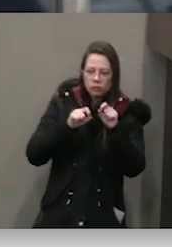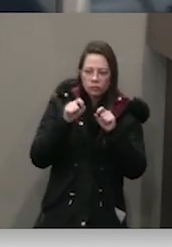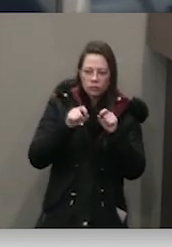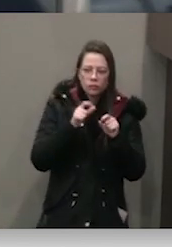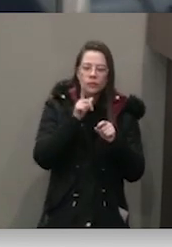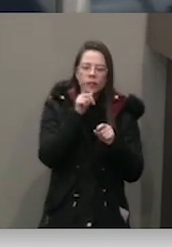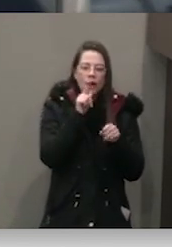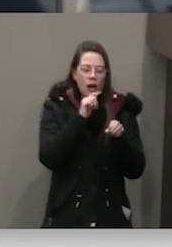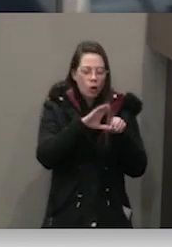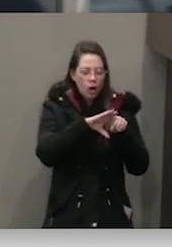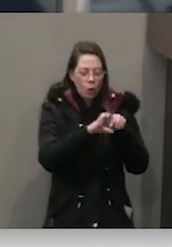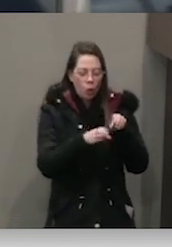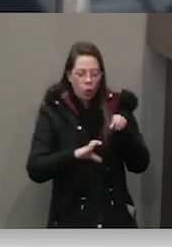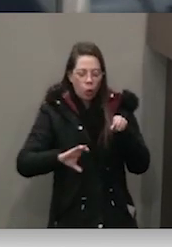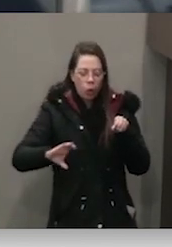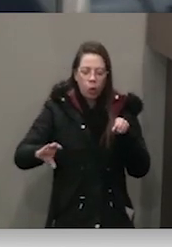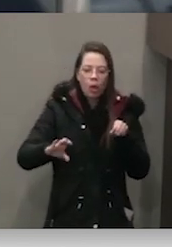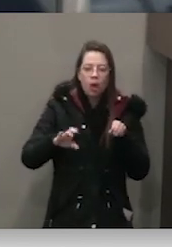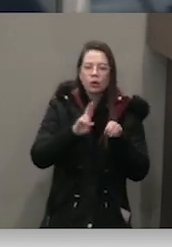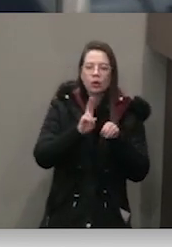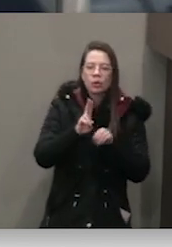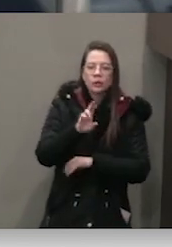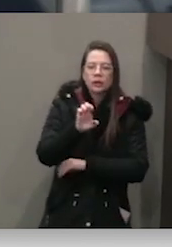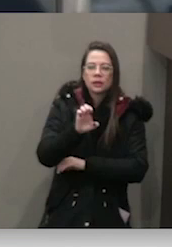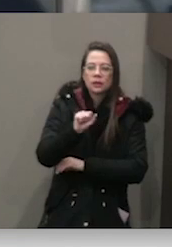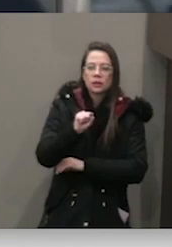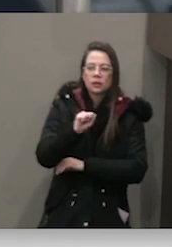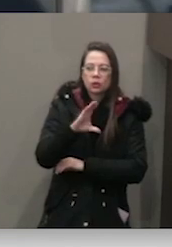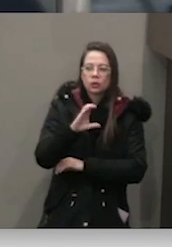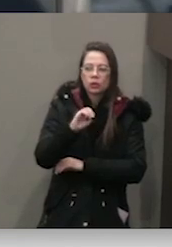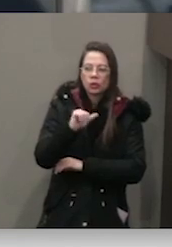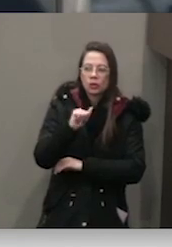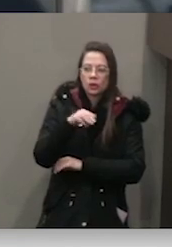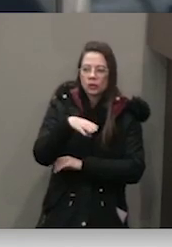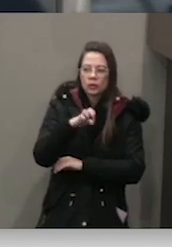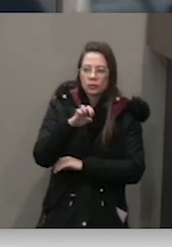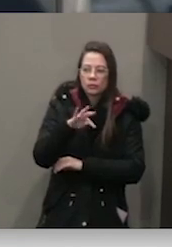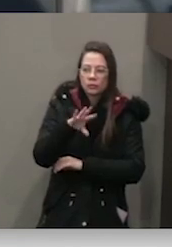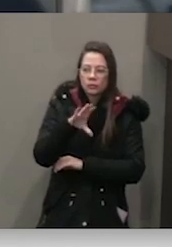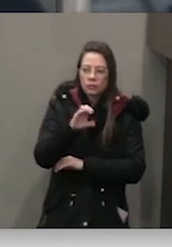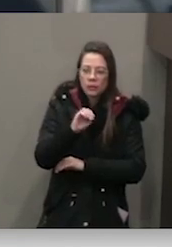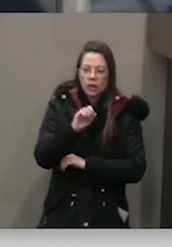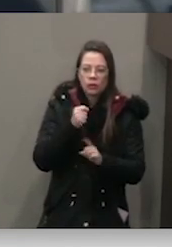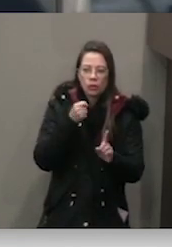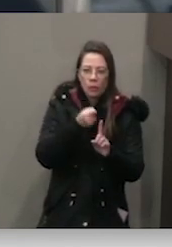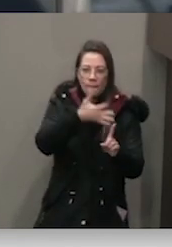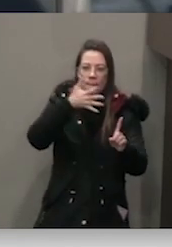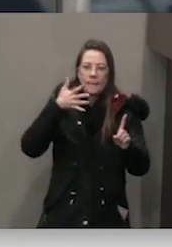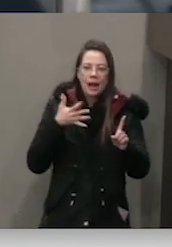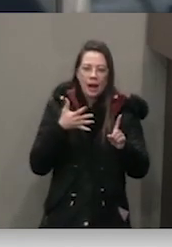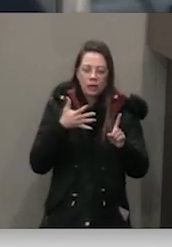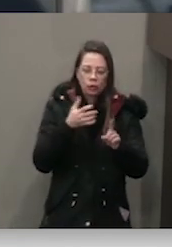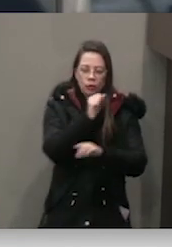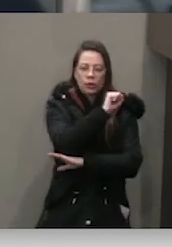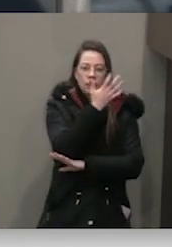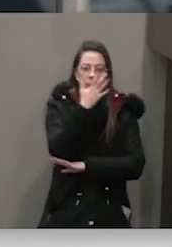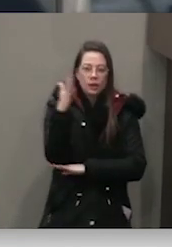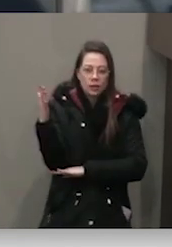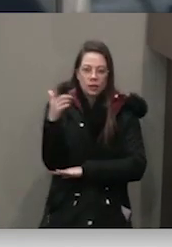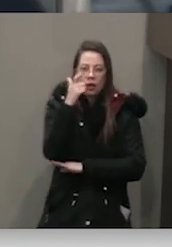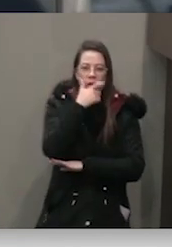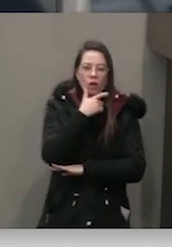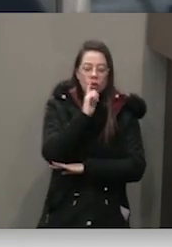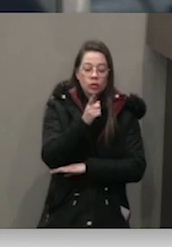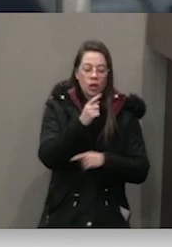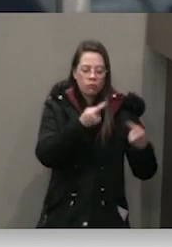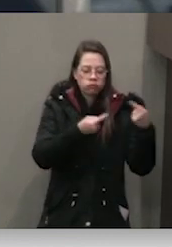da água. A gente tem situações de alagamento na cidade de Passo Fundo. Questão do impacto ambiental, acho que essa é uma discussão que tem